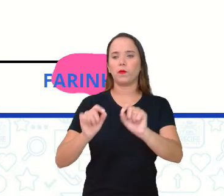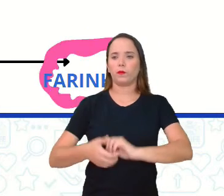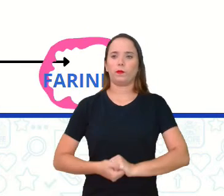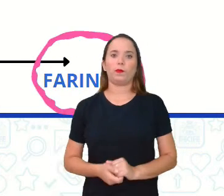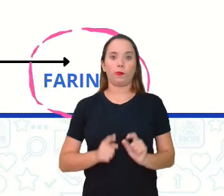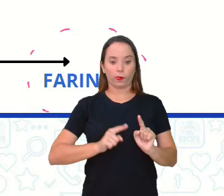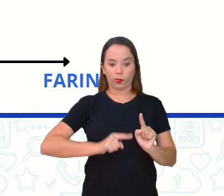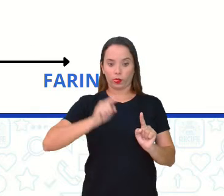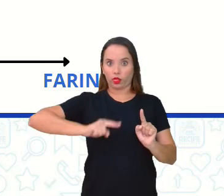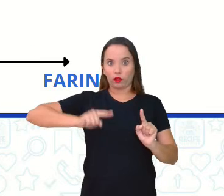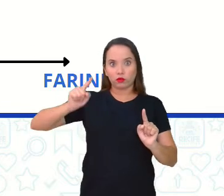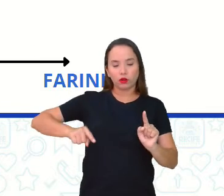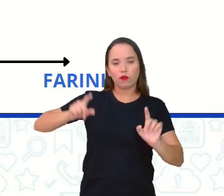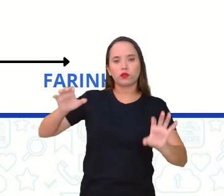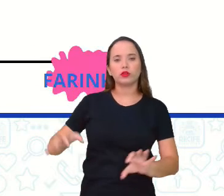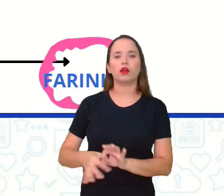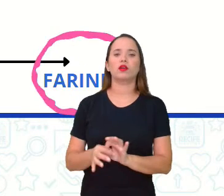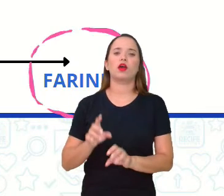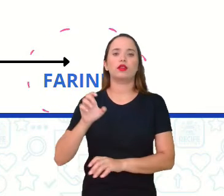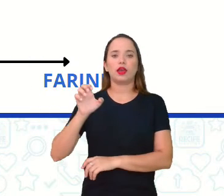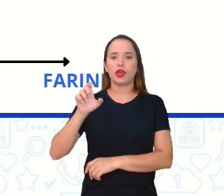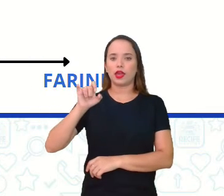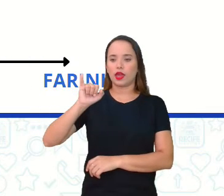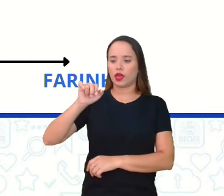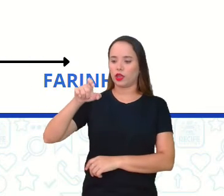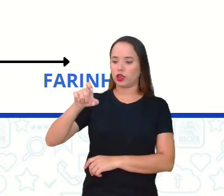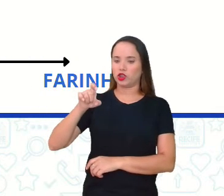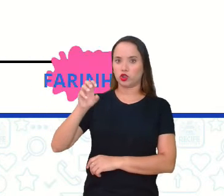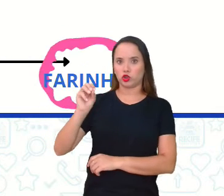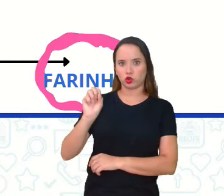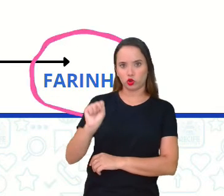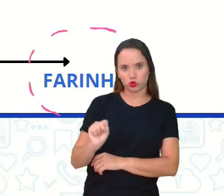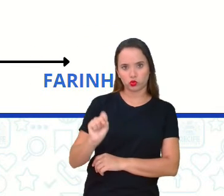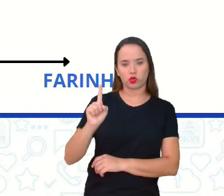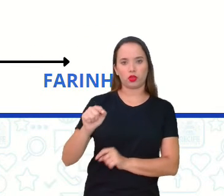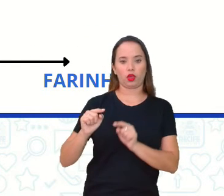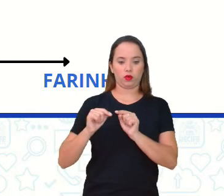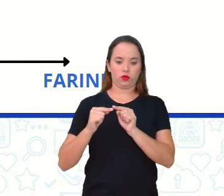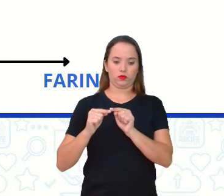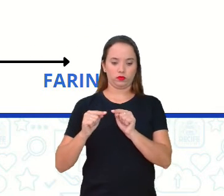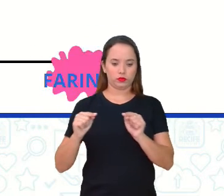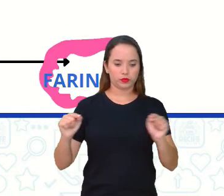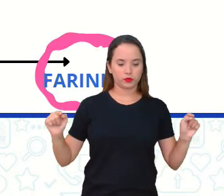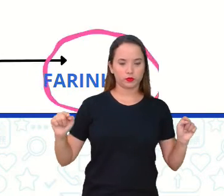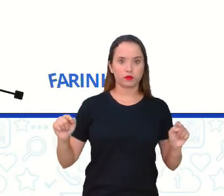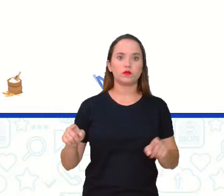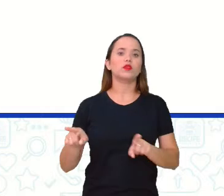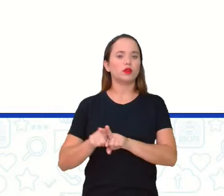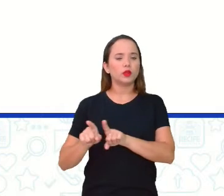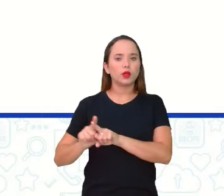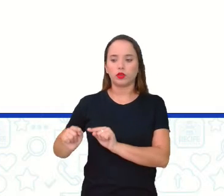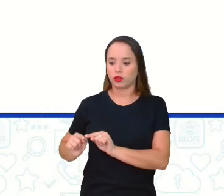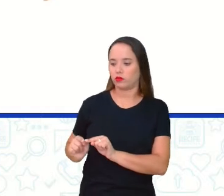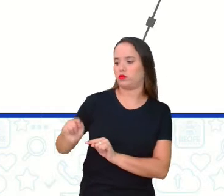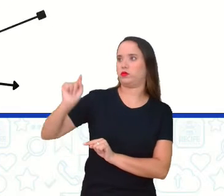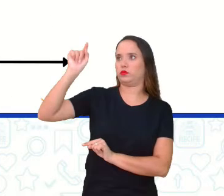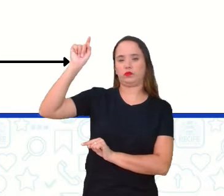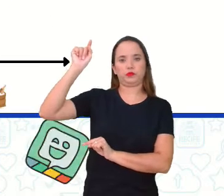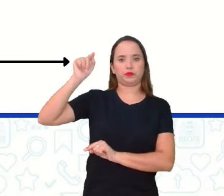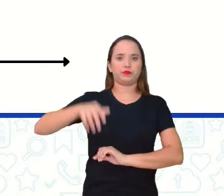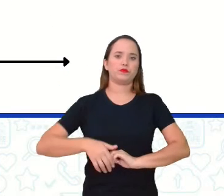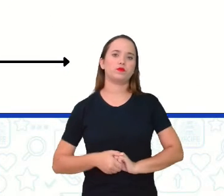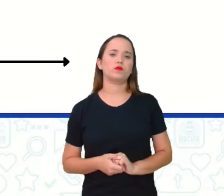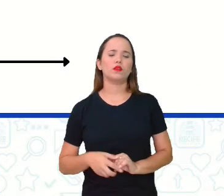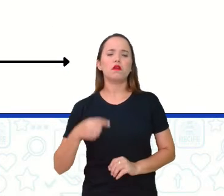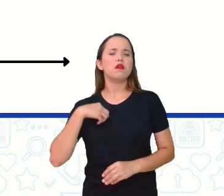composto, nesse caso aí, de eixos. Esse eixo deitado, horizontal, e um eixo vertical. O que é que eu